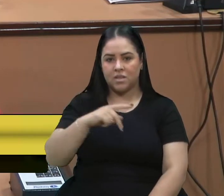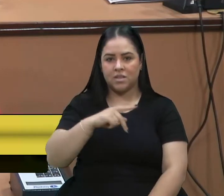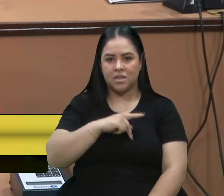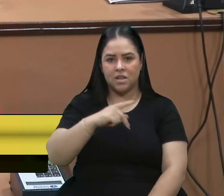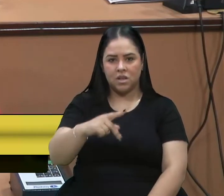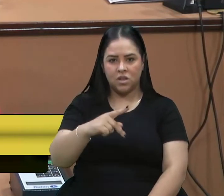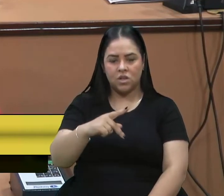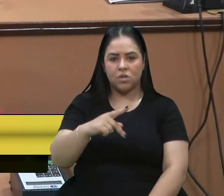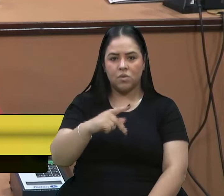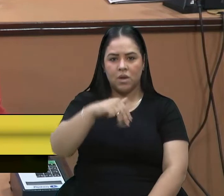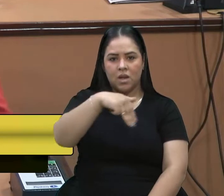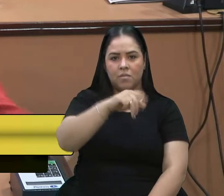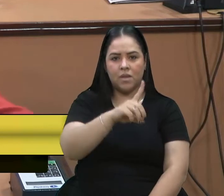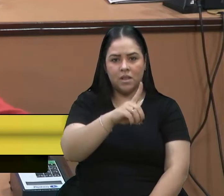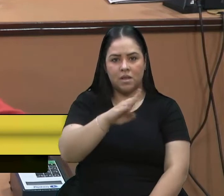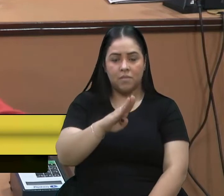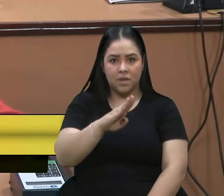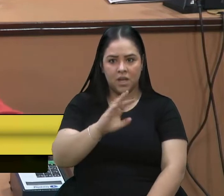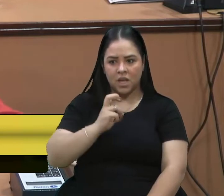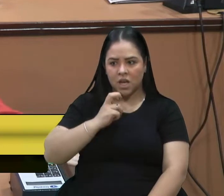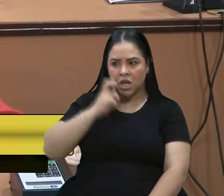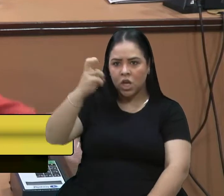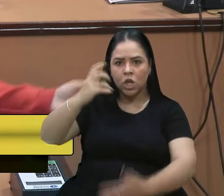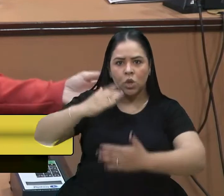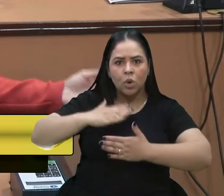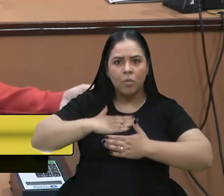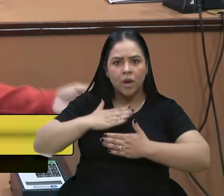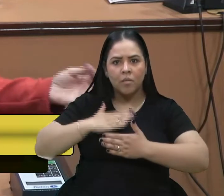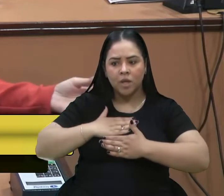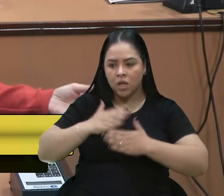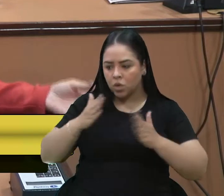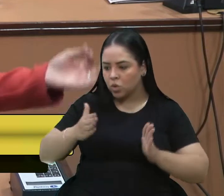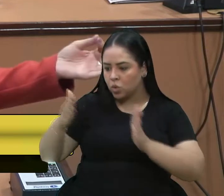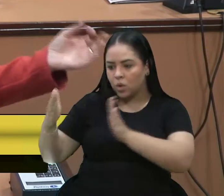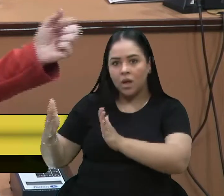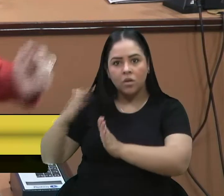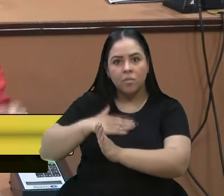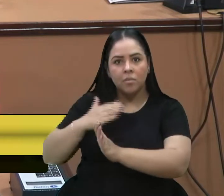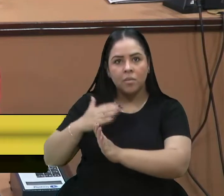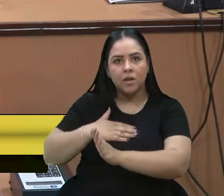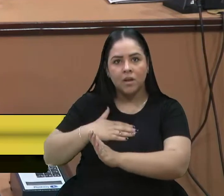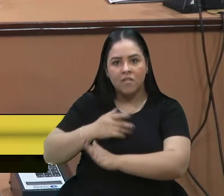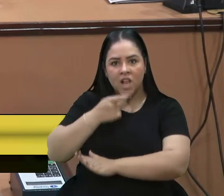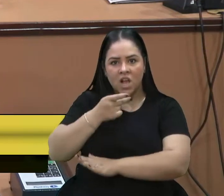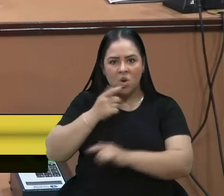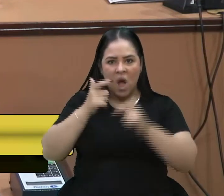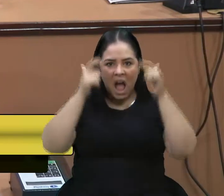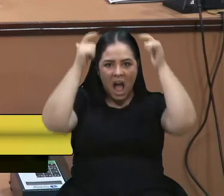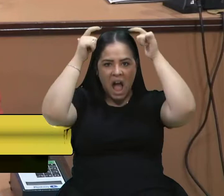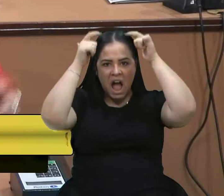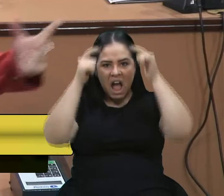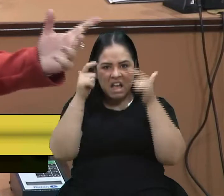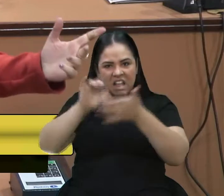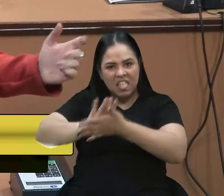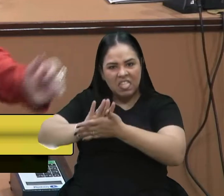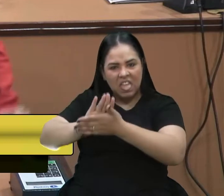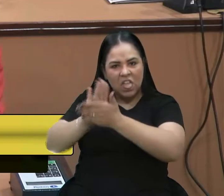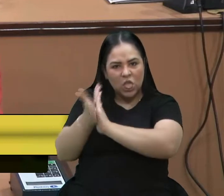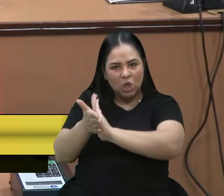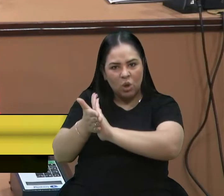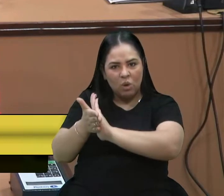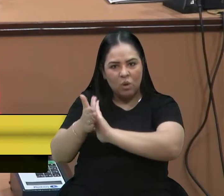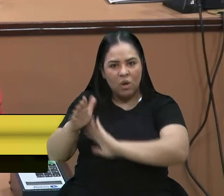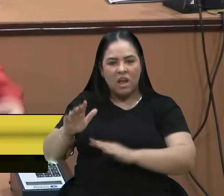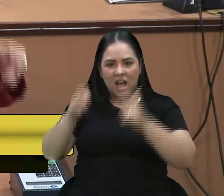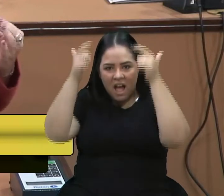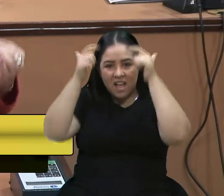agrediu verbalmente, gritando, do meu lado, gritando, rainha traidora, você está contra a